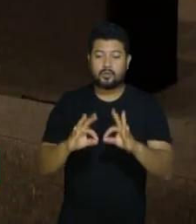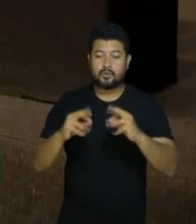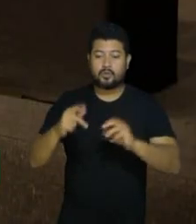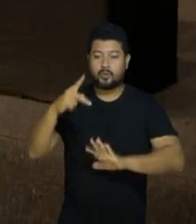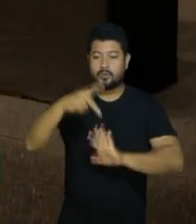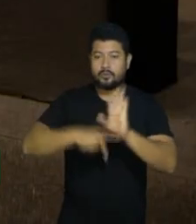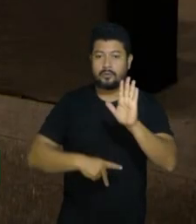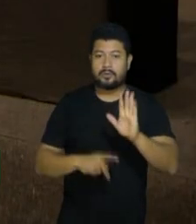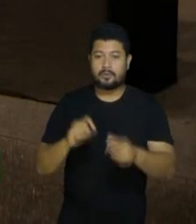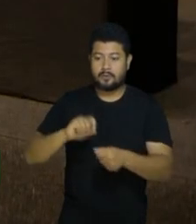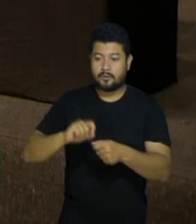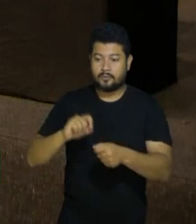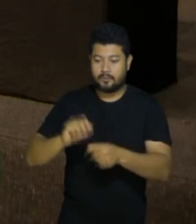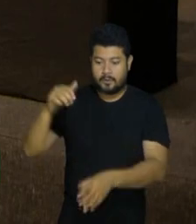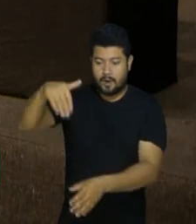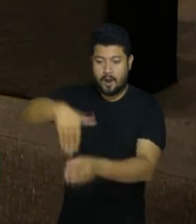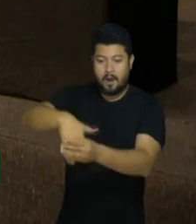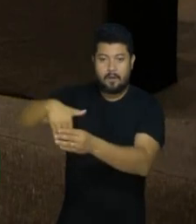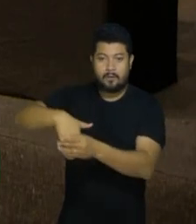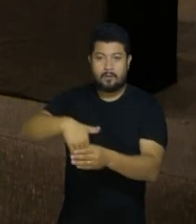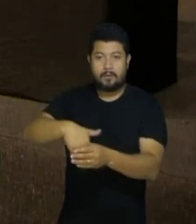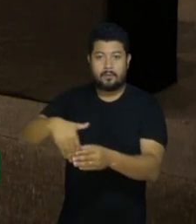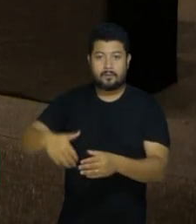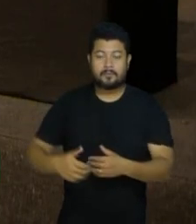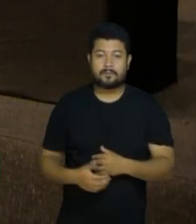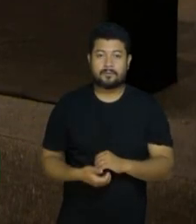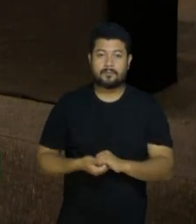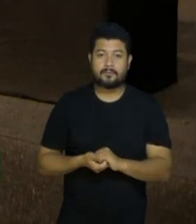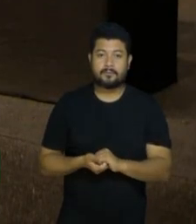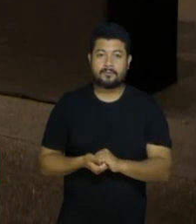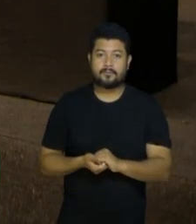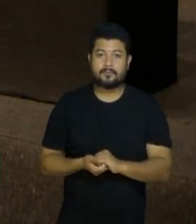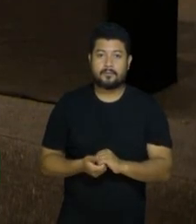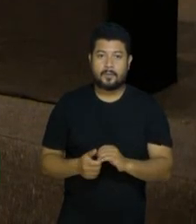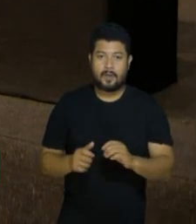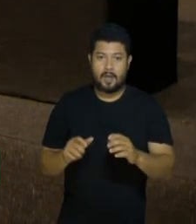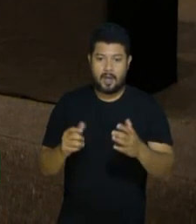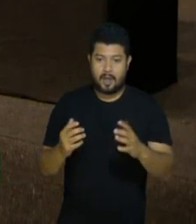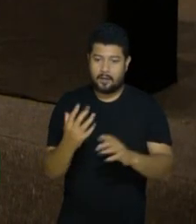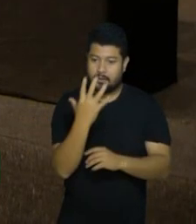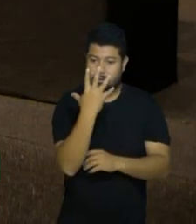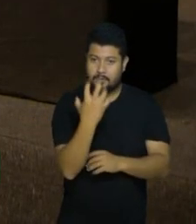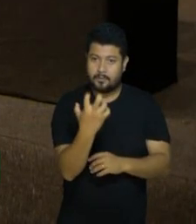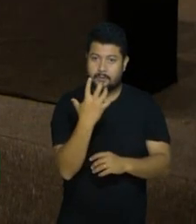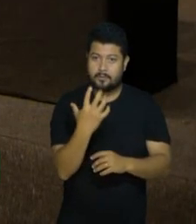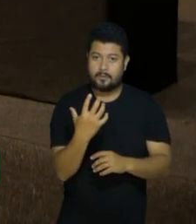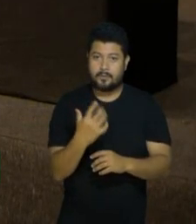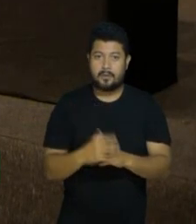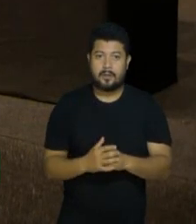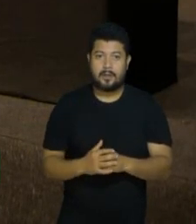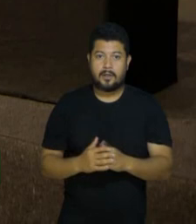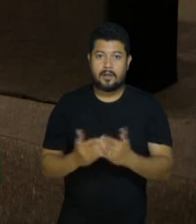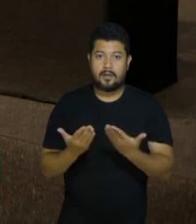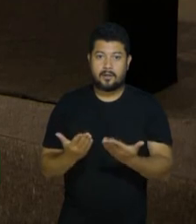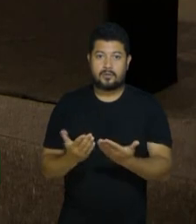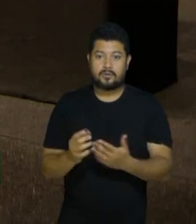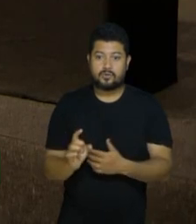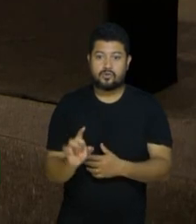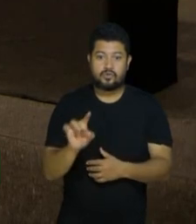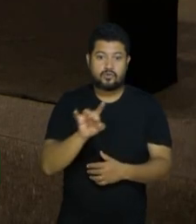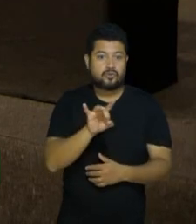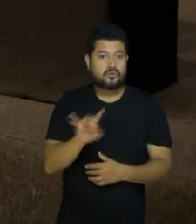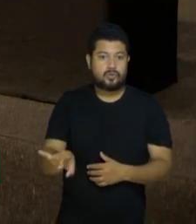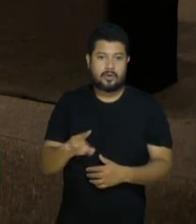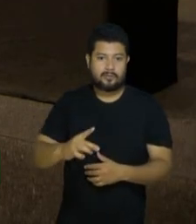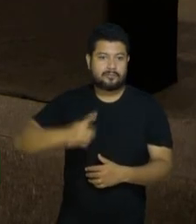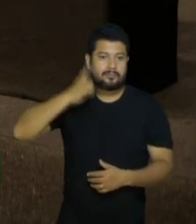fazer a votação no passo seguinte. O reconhecimento facial, ele é inviolável. Apenas o deputado